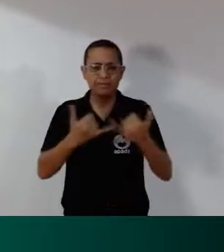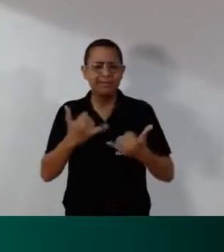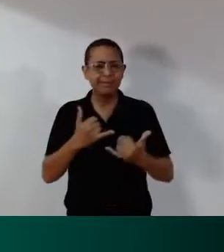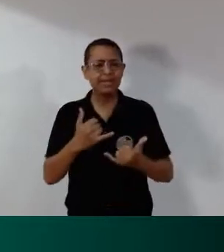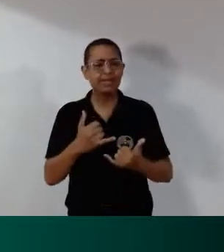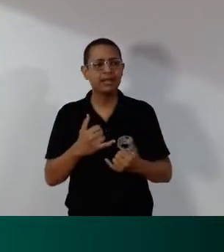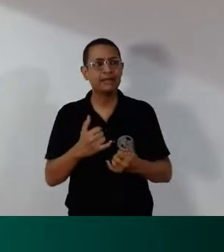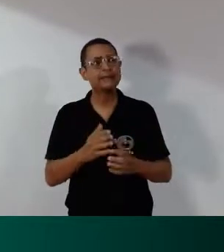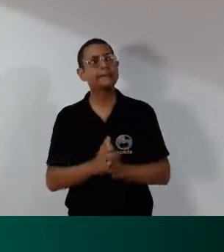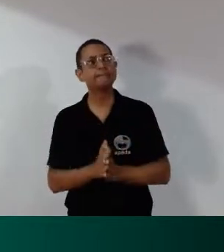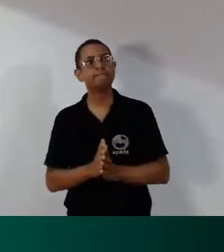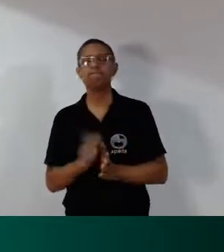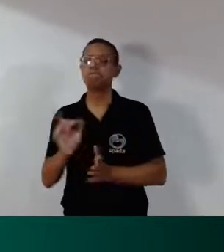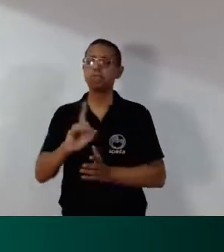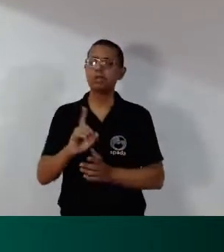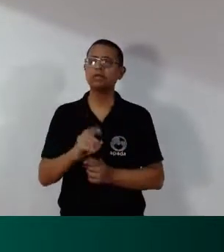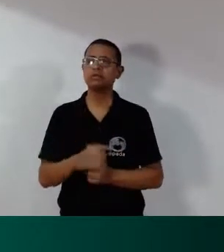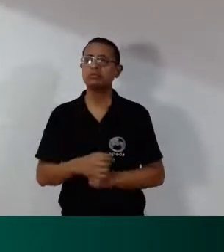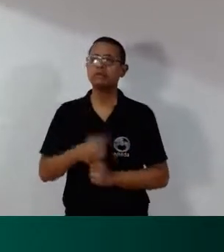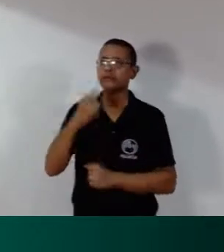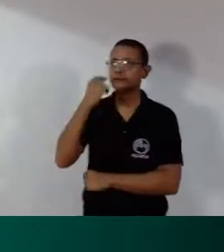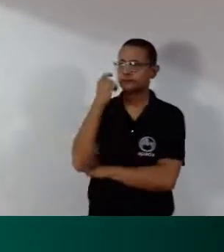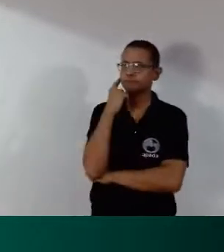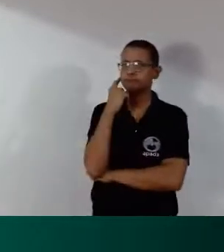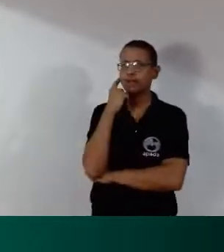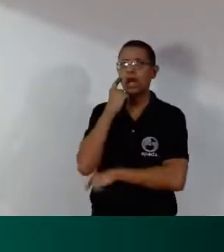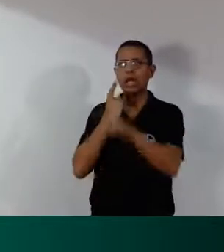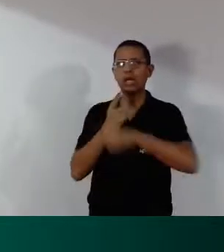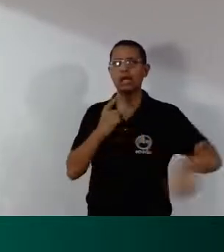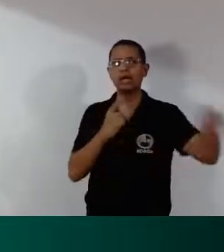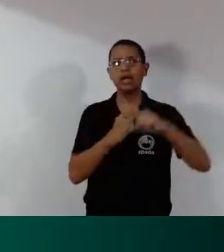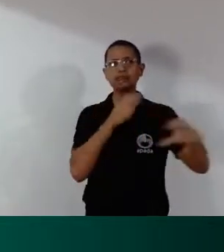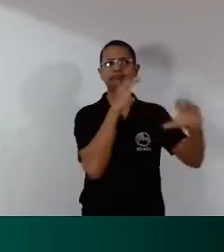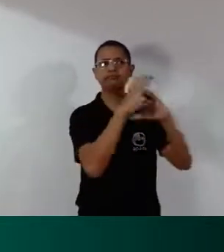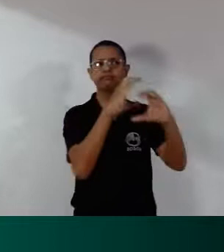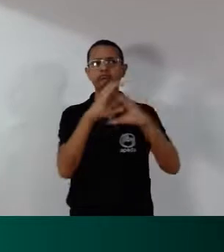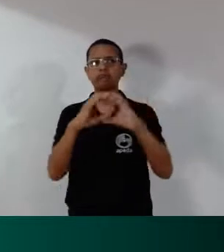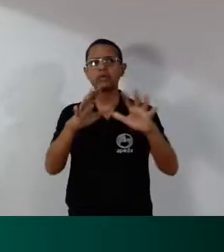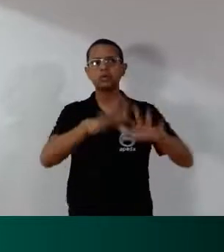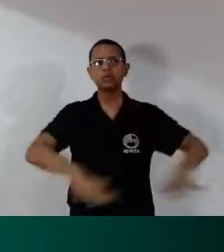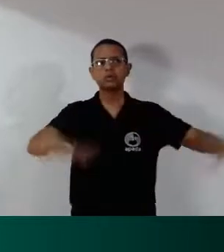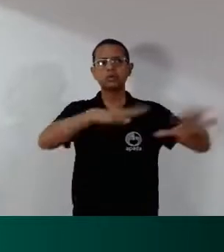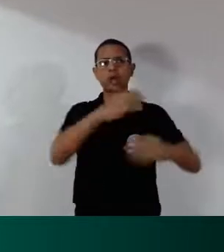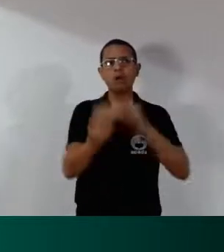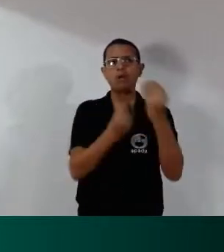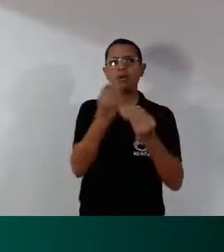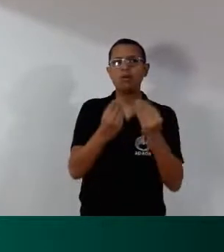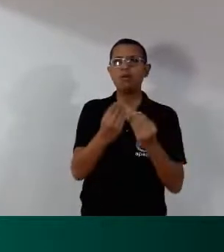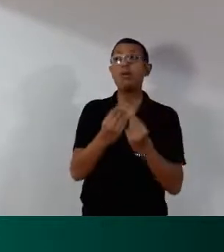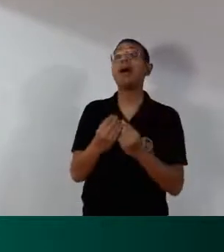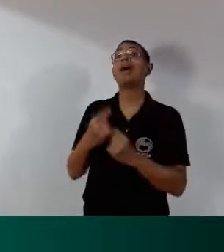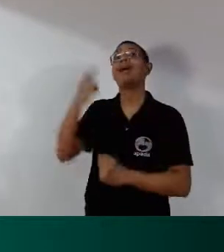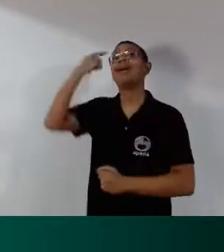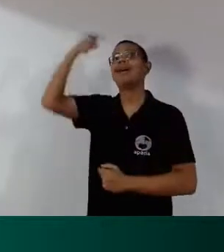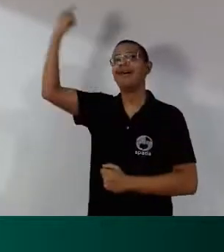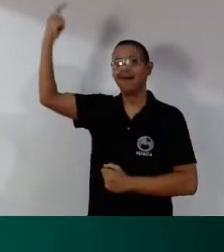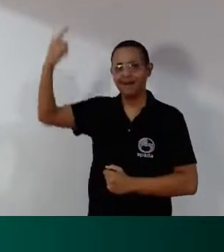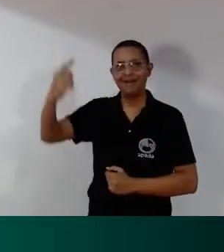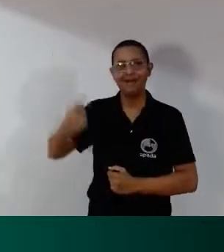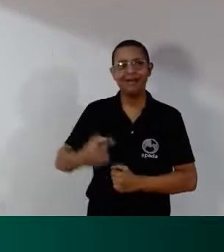essa foi a linguagem que a gente conseguiu usar para se comunicar né com a maioria com mais gente